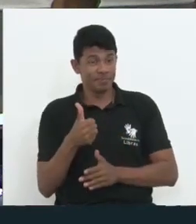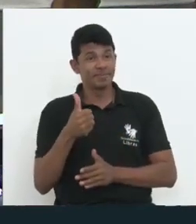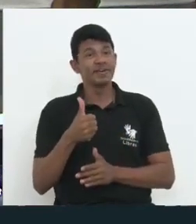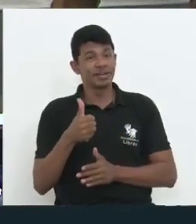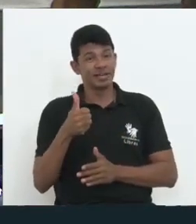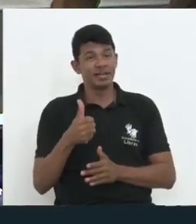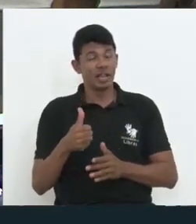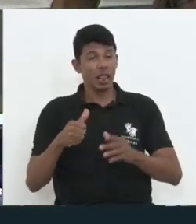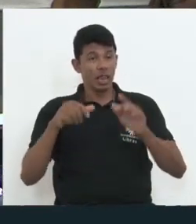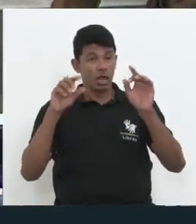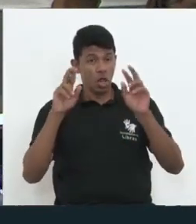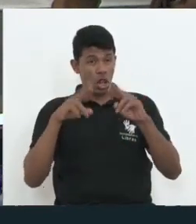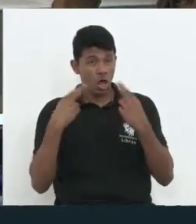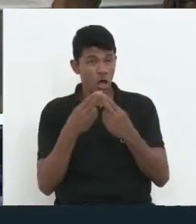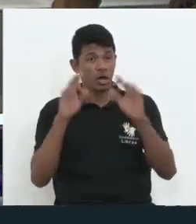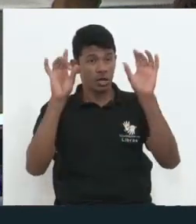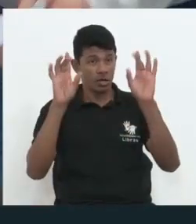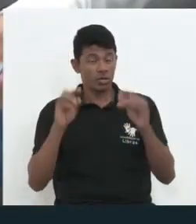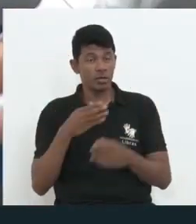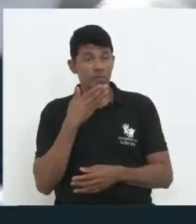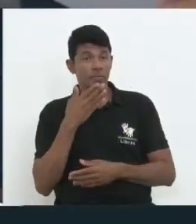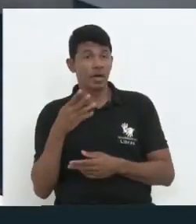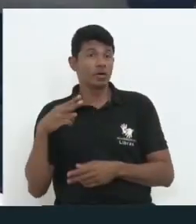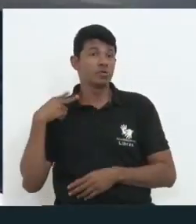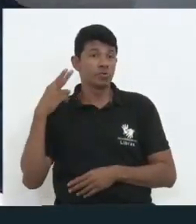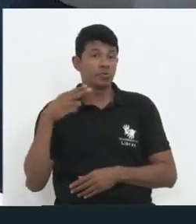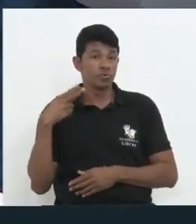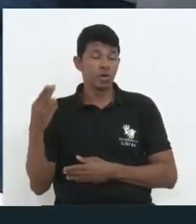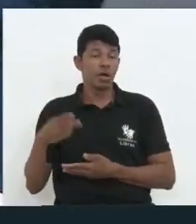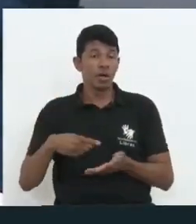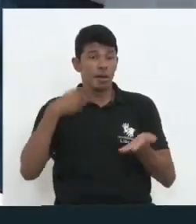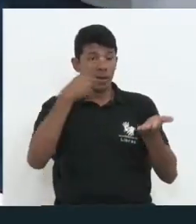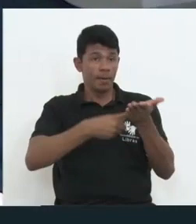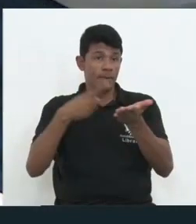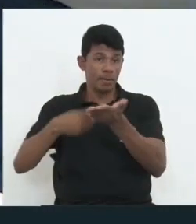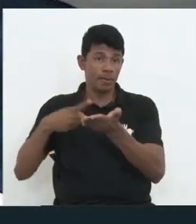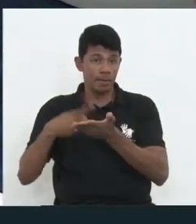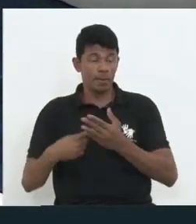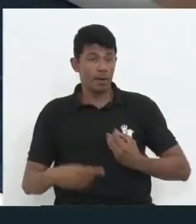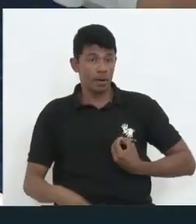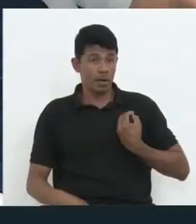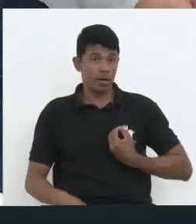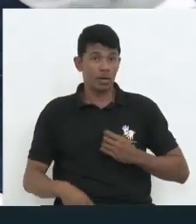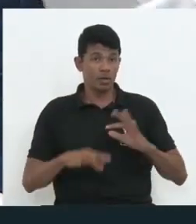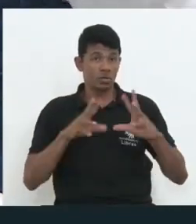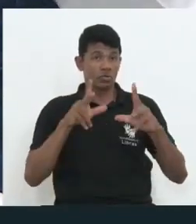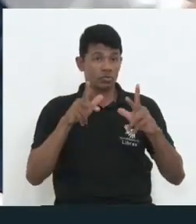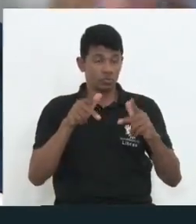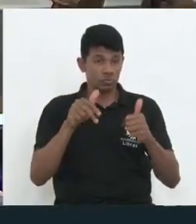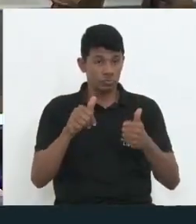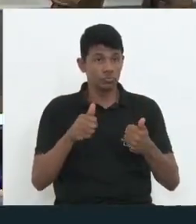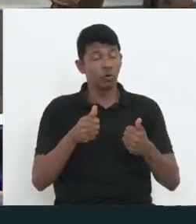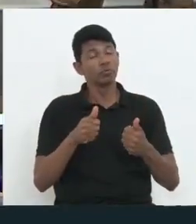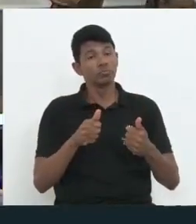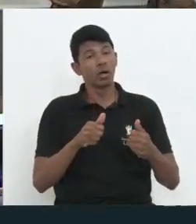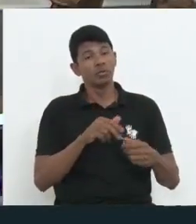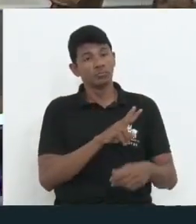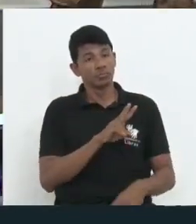extraordinária. Solicito aos senhores vereadores que registrem suas presenças nos terminais eletrônicos.